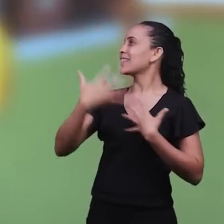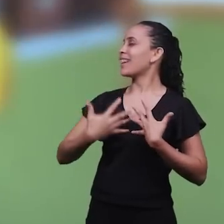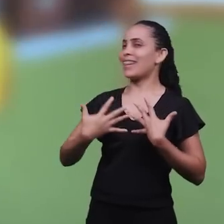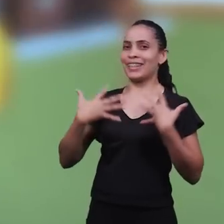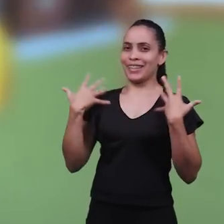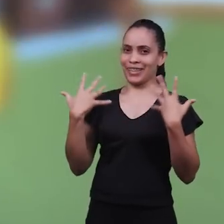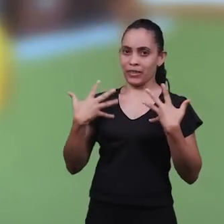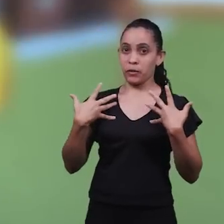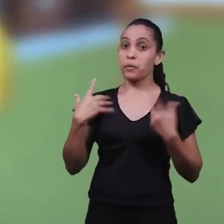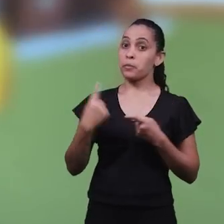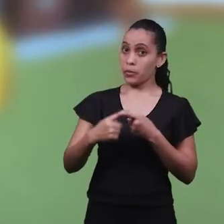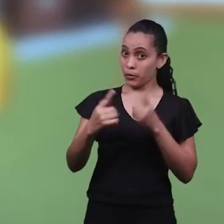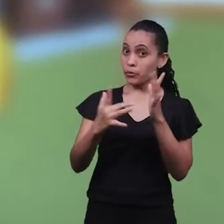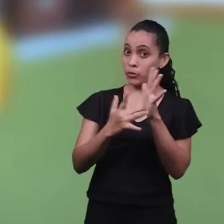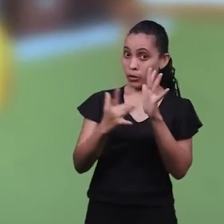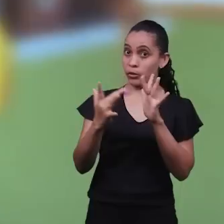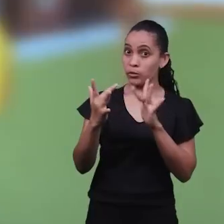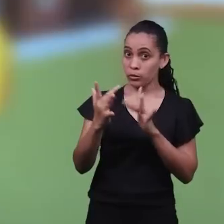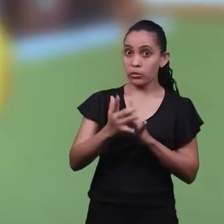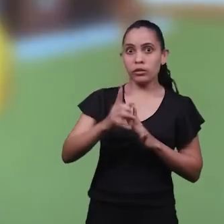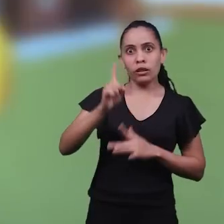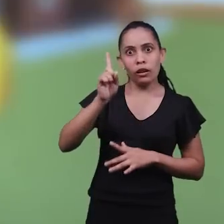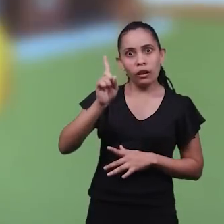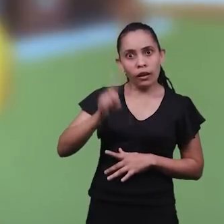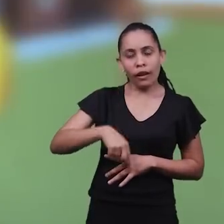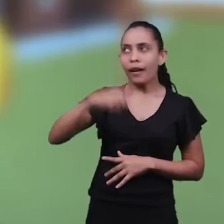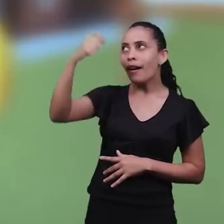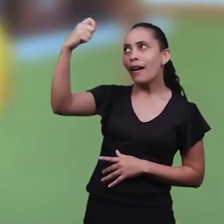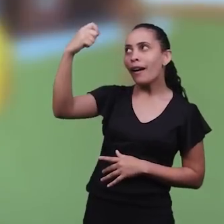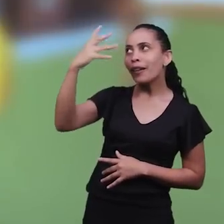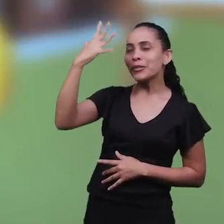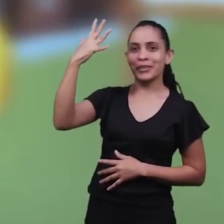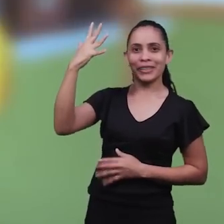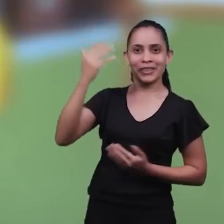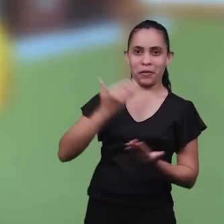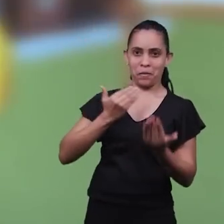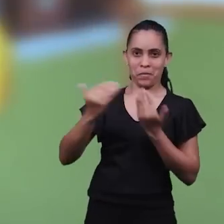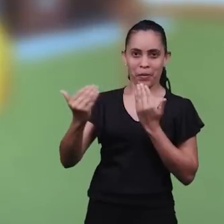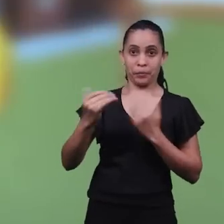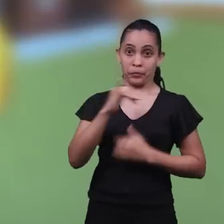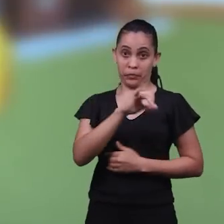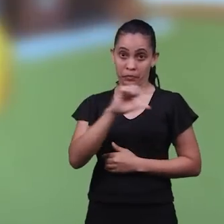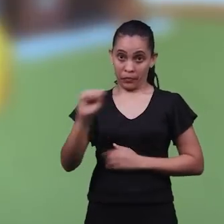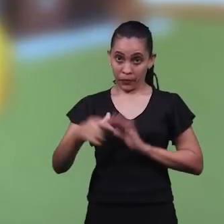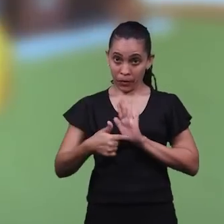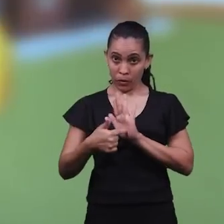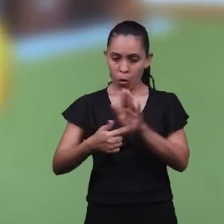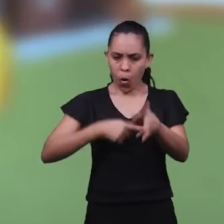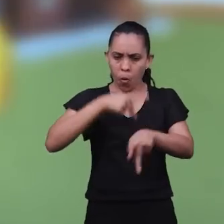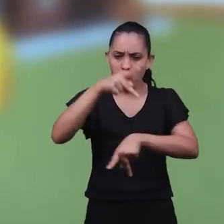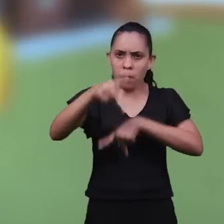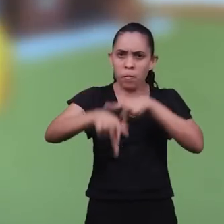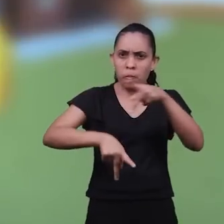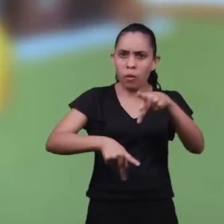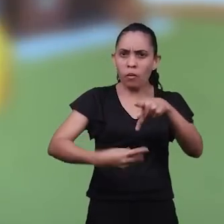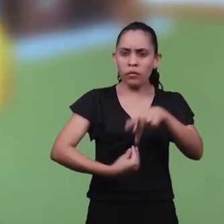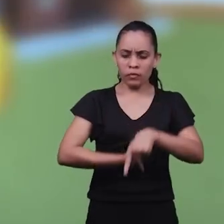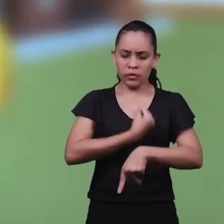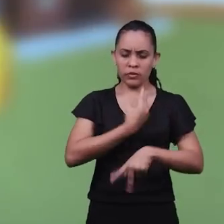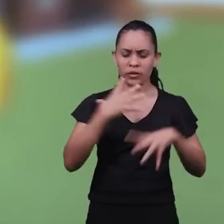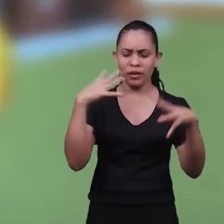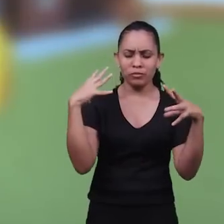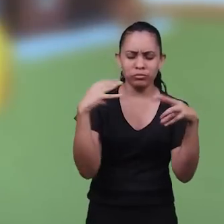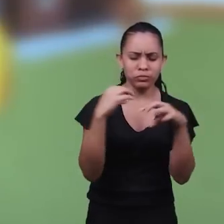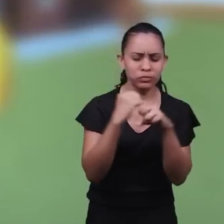porque Jesus é a luz do mundo. Por isso que Isaías fala, o povo que estava em trevas viu uma grande